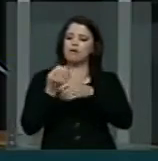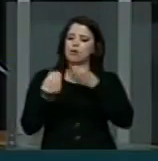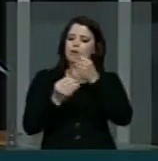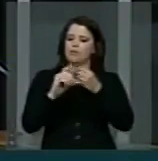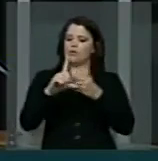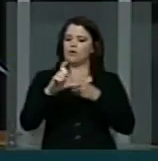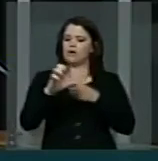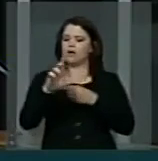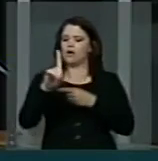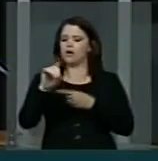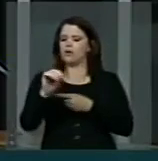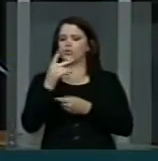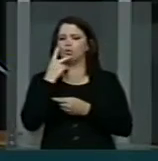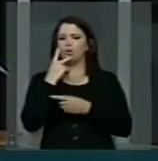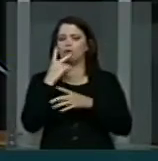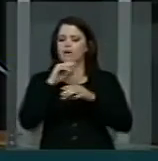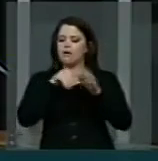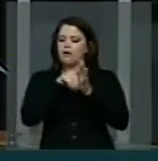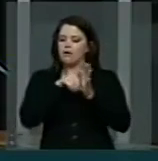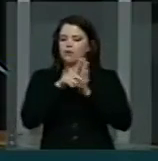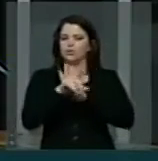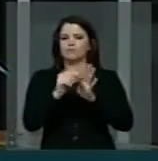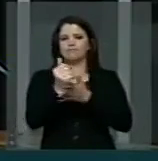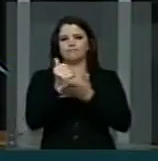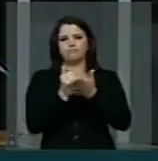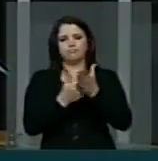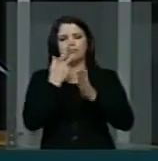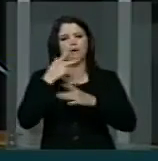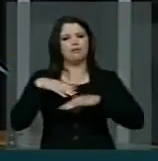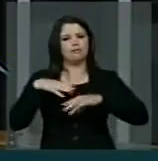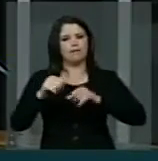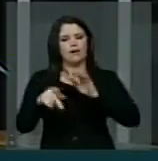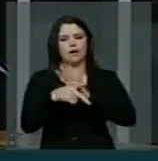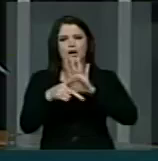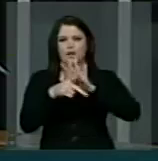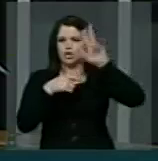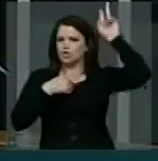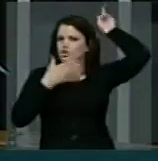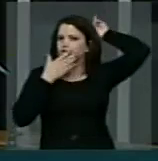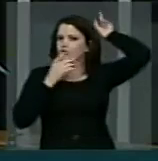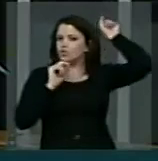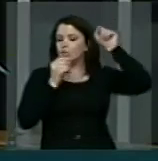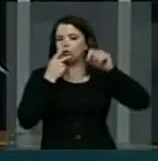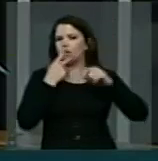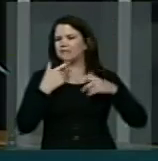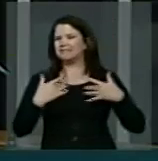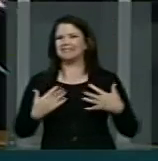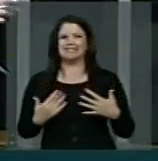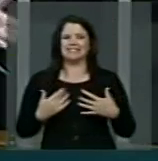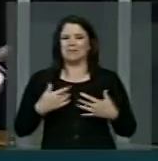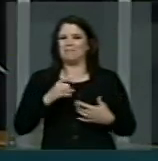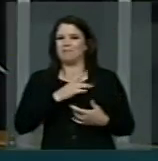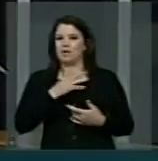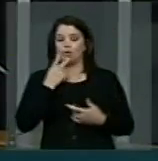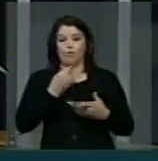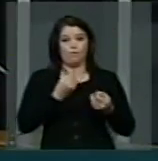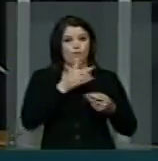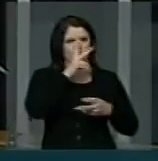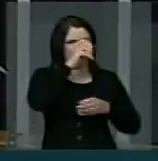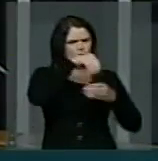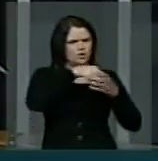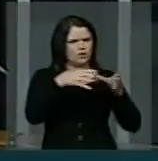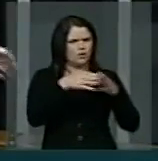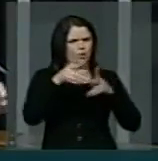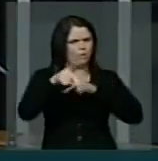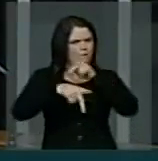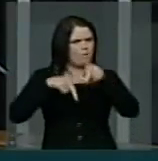laudos antropológicos e demarcações de terras indígenas. Ao titubear, deu força a um setor